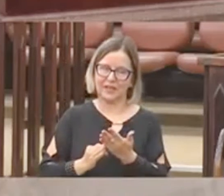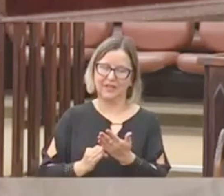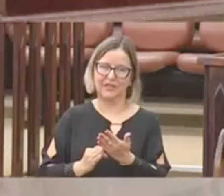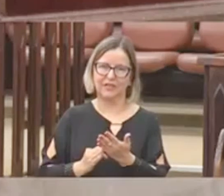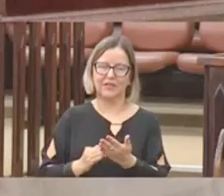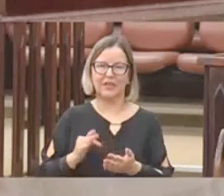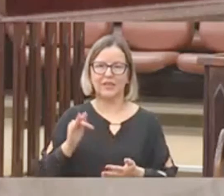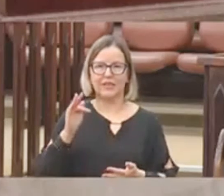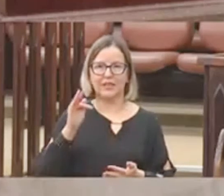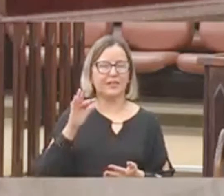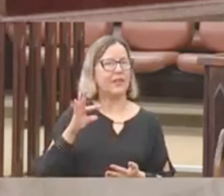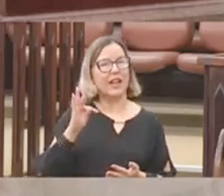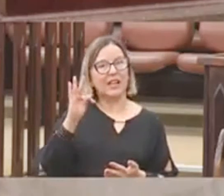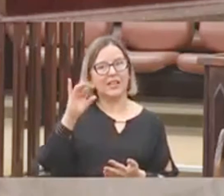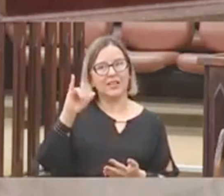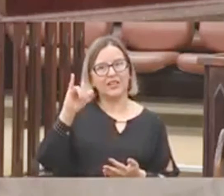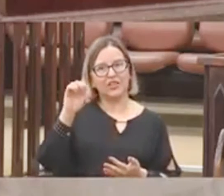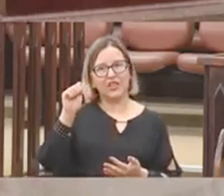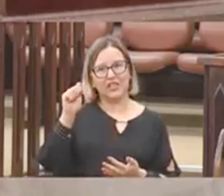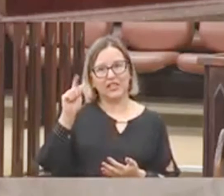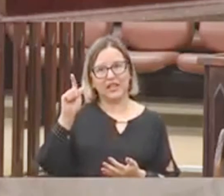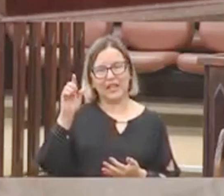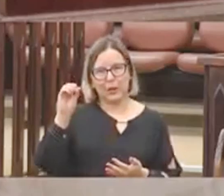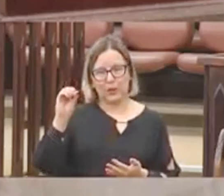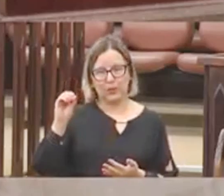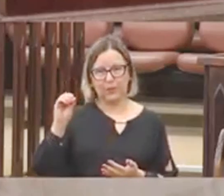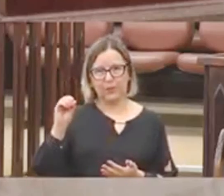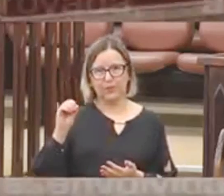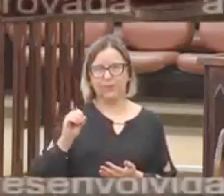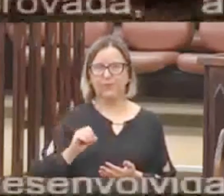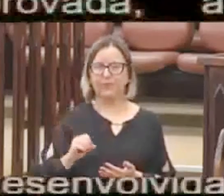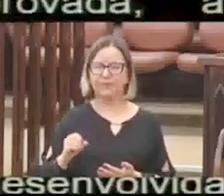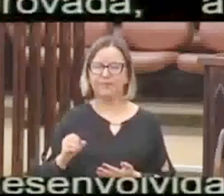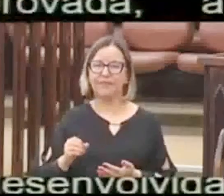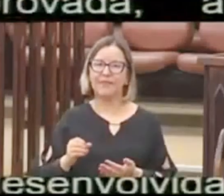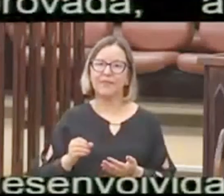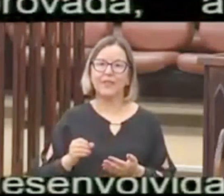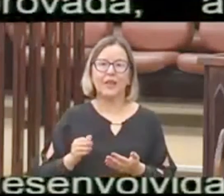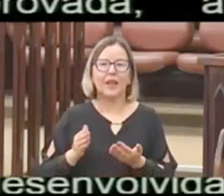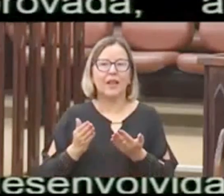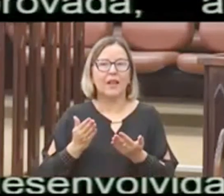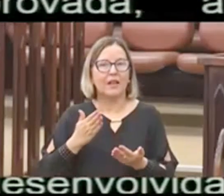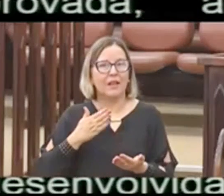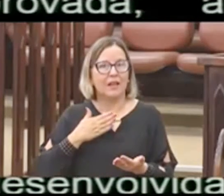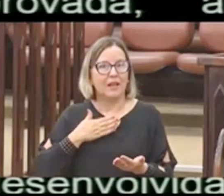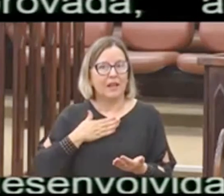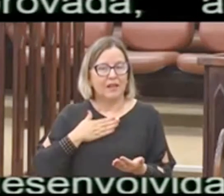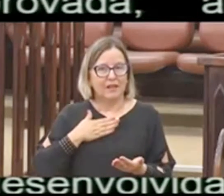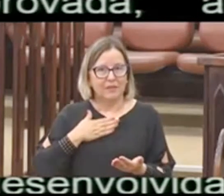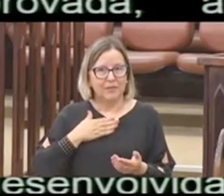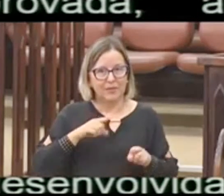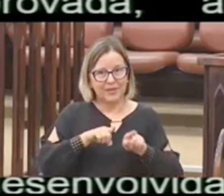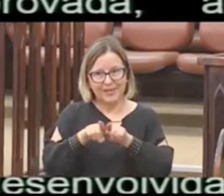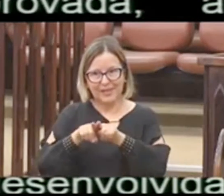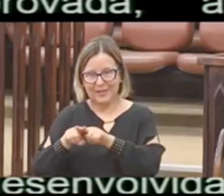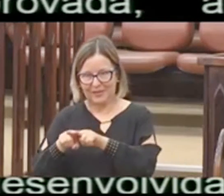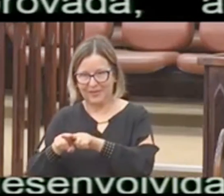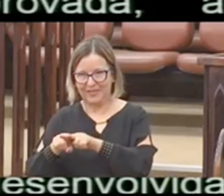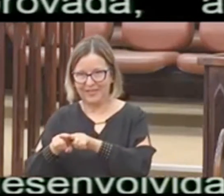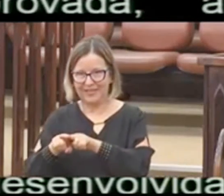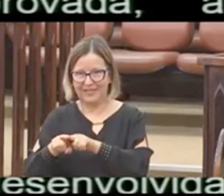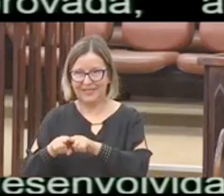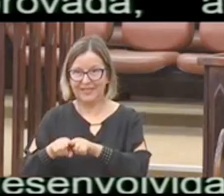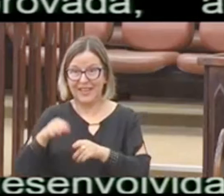4, na versão NVT. Meus irmãos, considerem motivo de